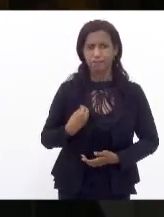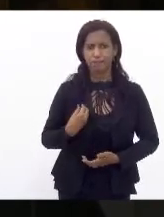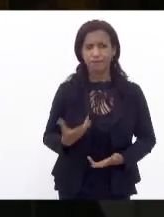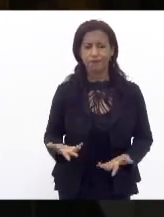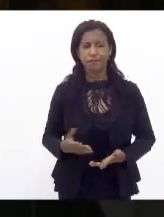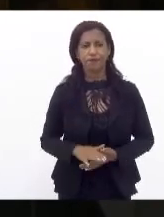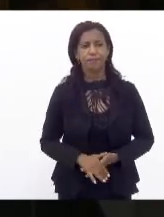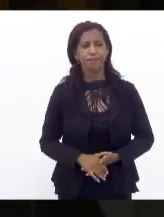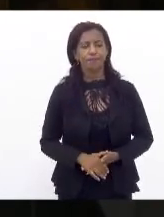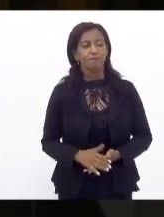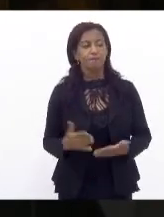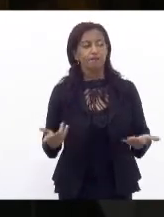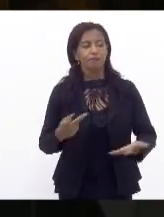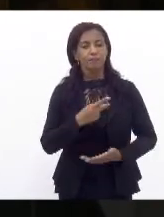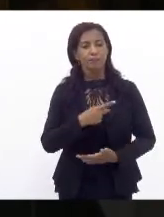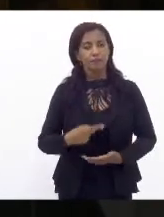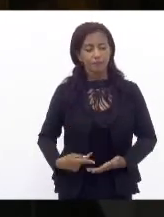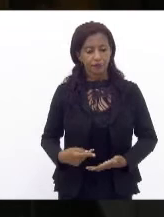senhora presidente,